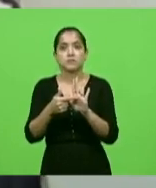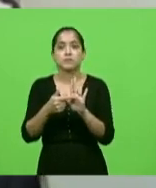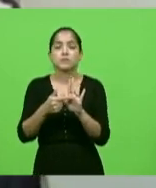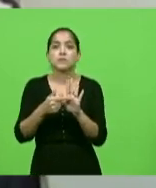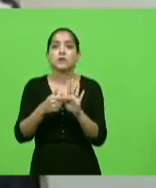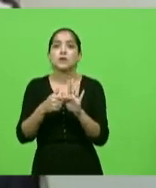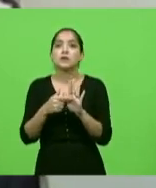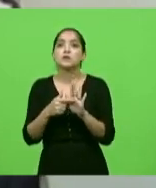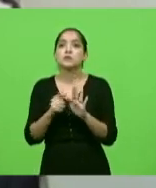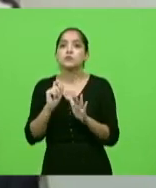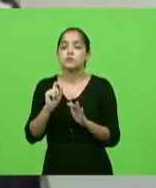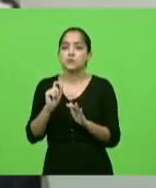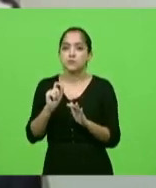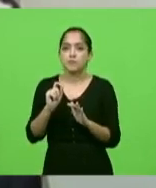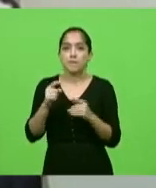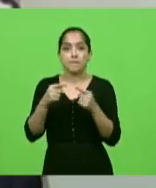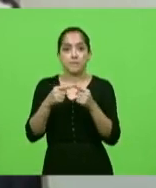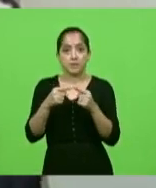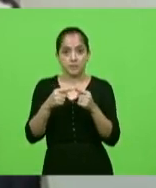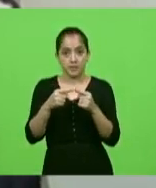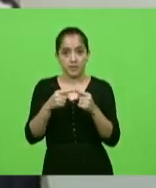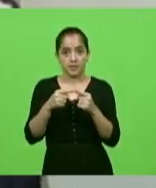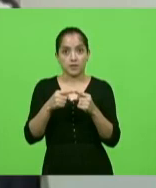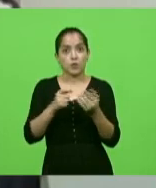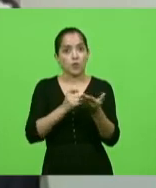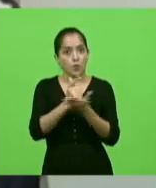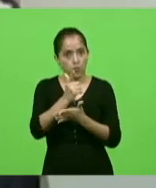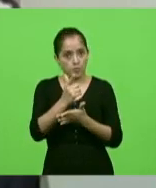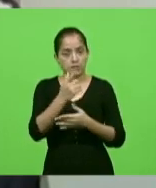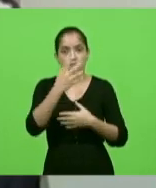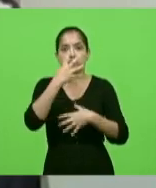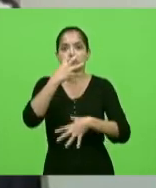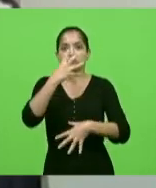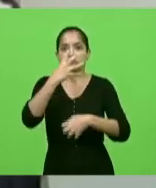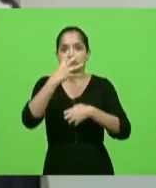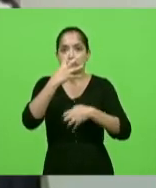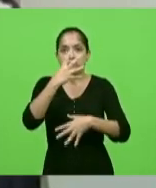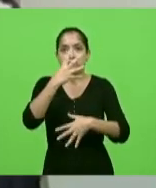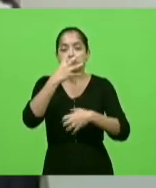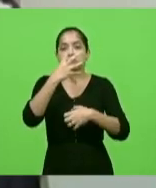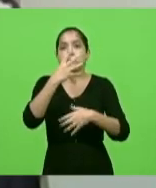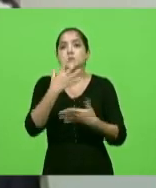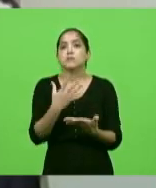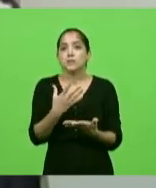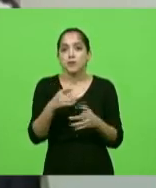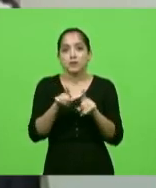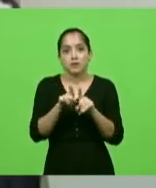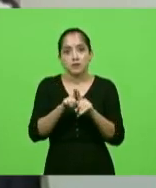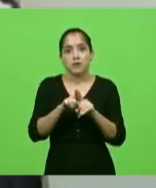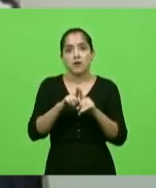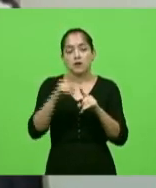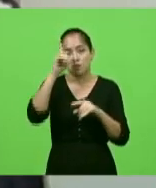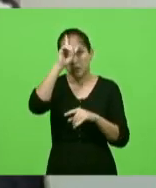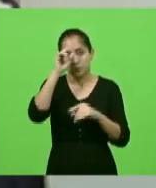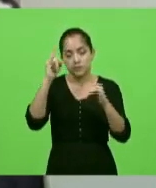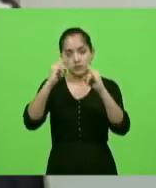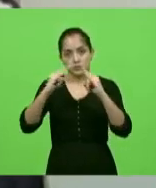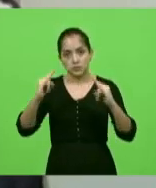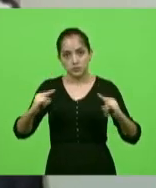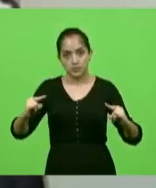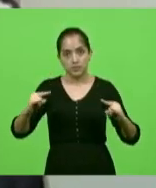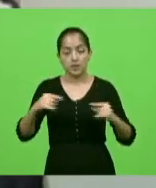os seguintes atos primeiro aquisição dos respiradores dois contratação do hospital de campanha